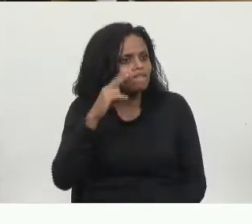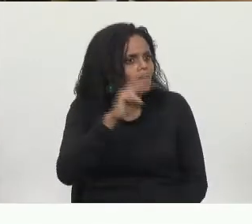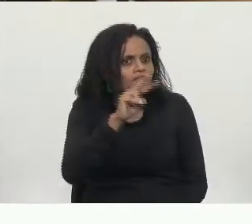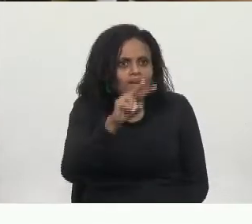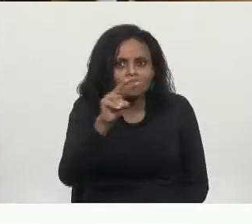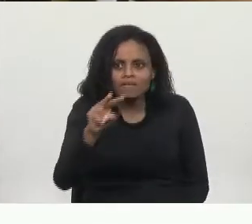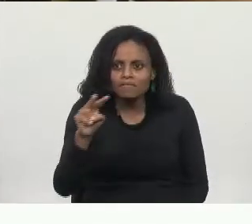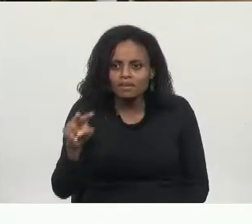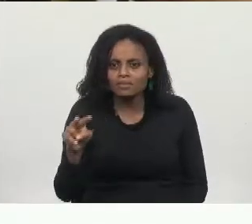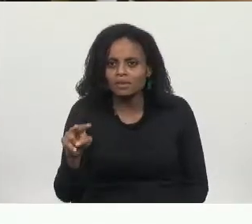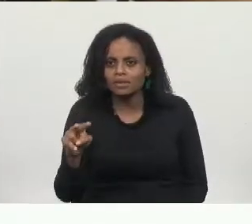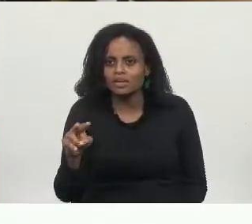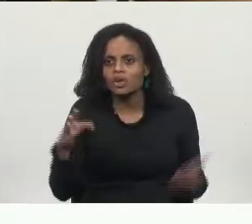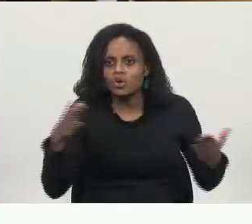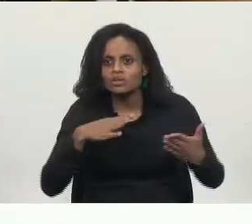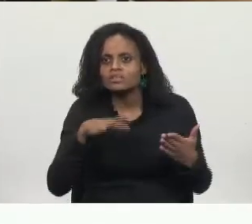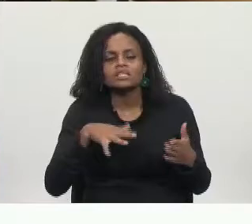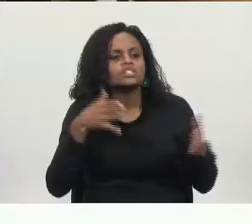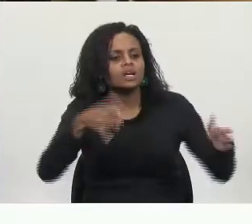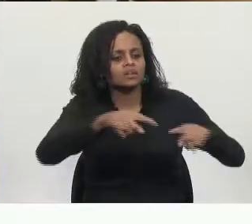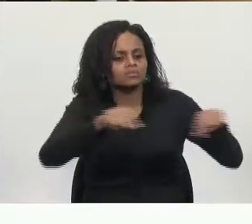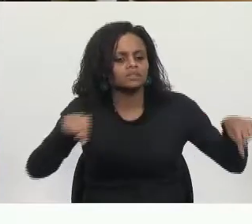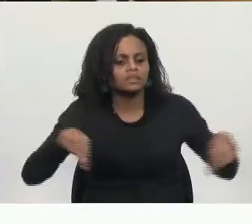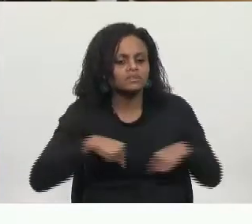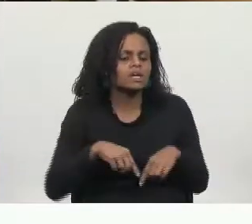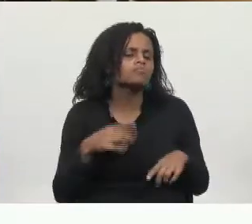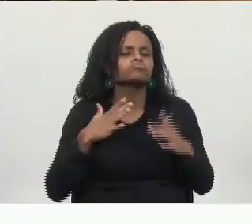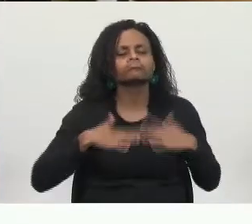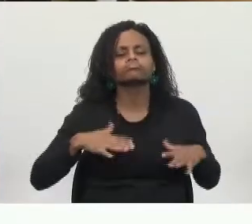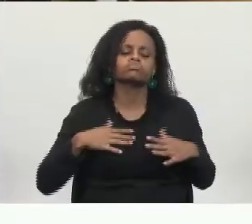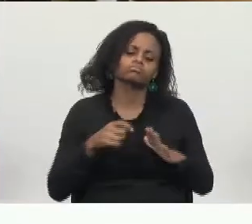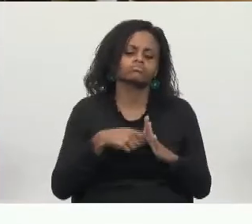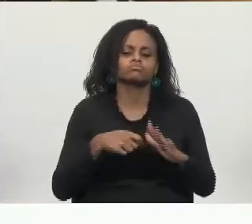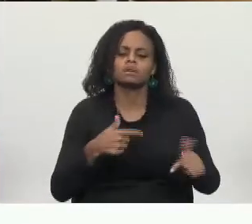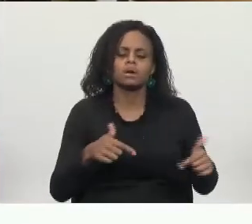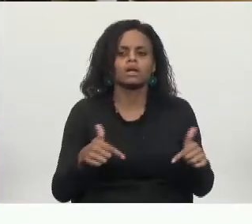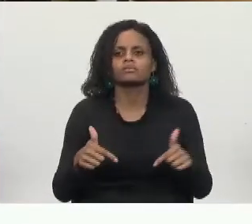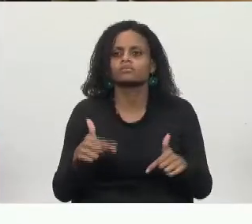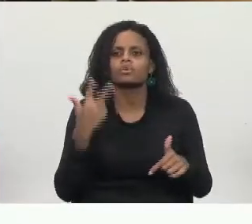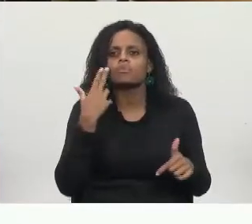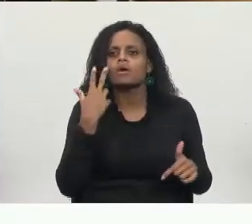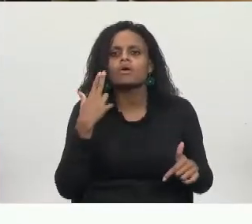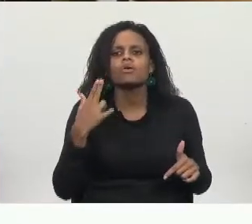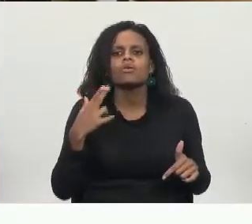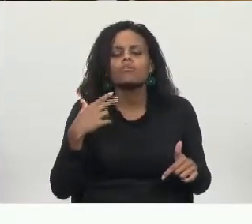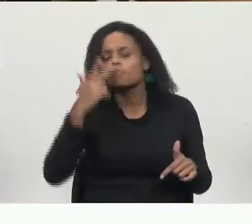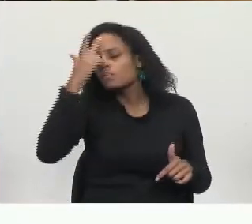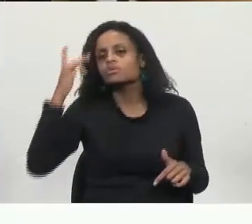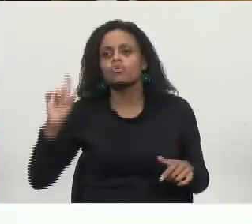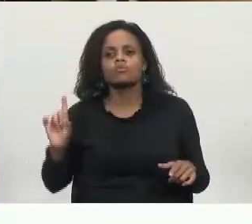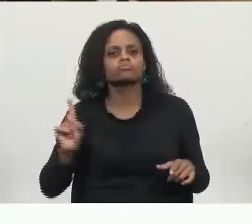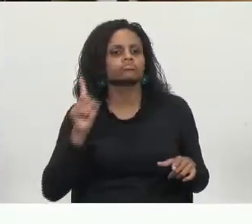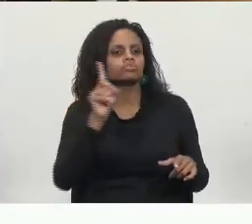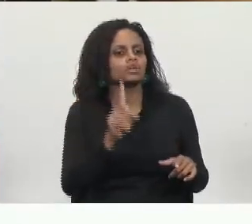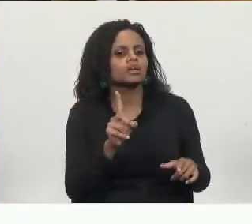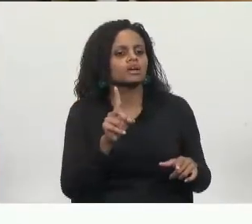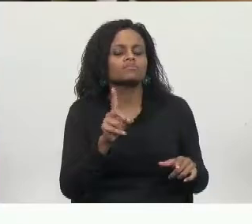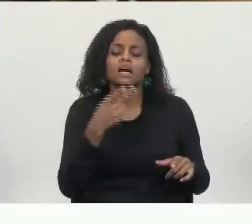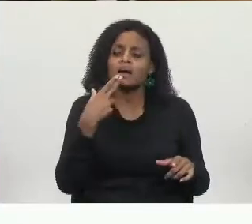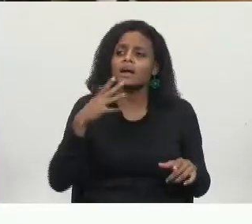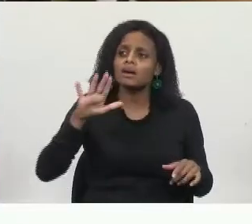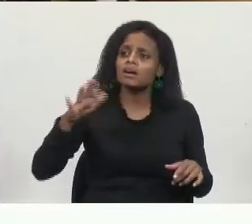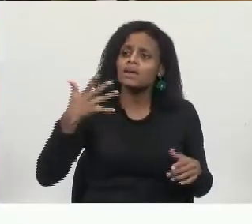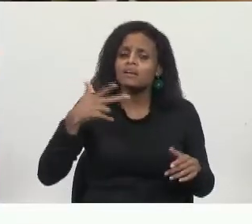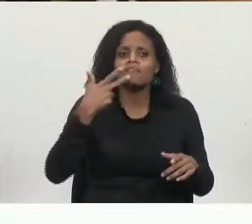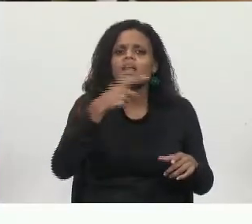Hoje, se chegar ali, local que você está no seu gabinete, você está tranquilo, está em paz, né? Chegamos, eu quero falar lá com o deputado. Nós, como sempre,